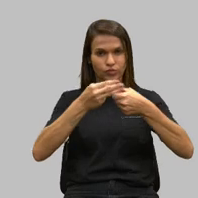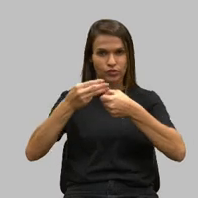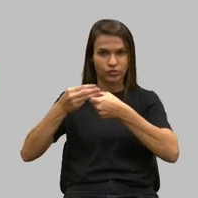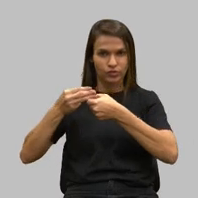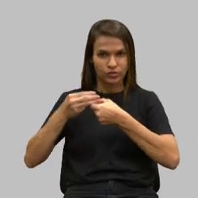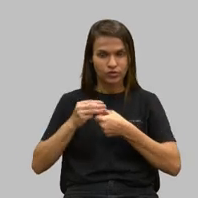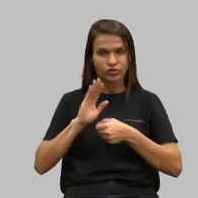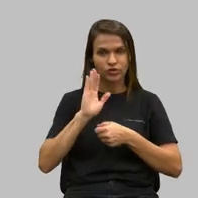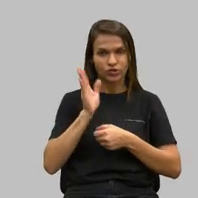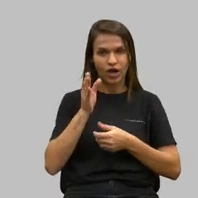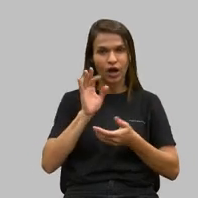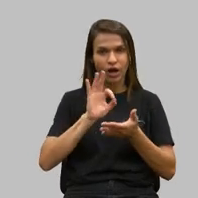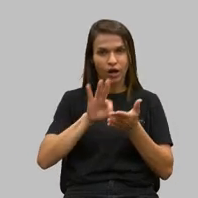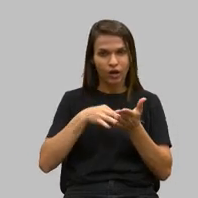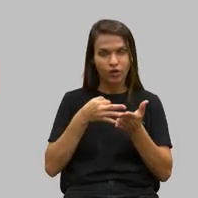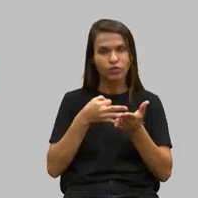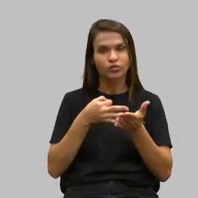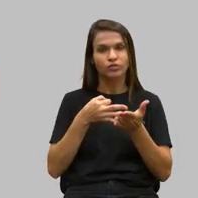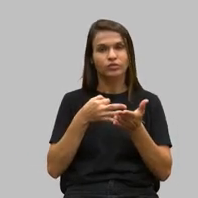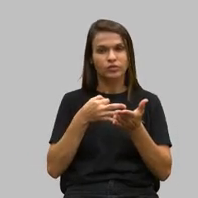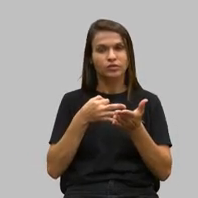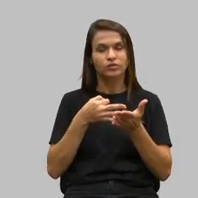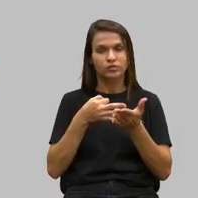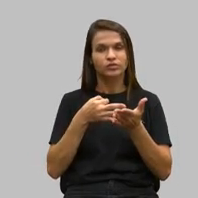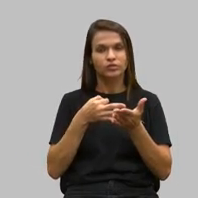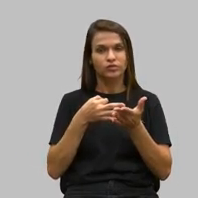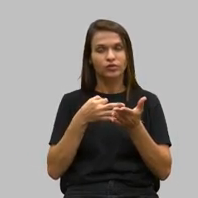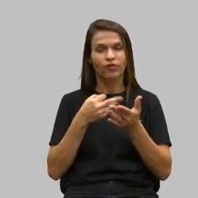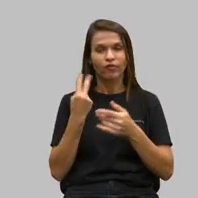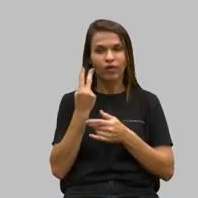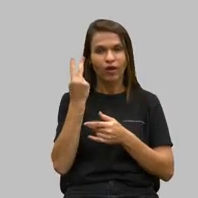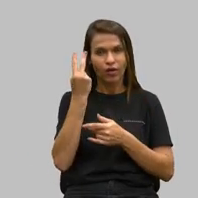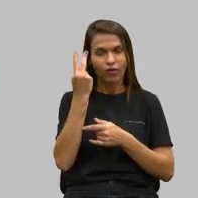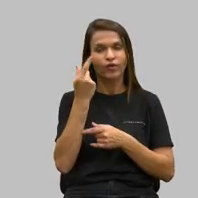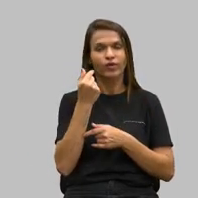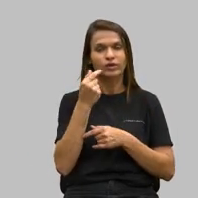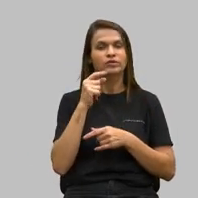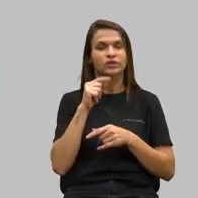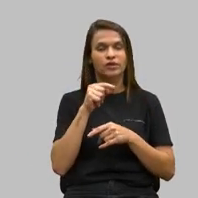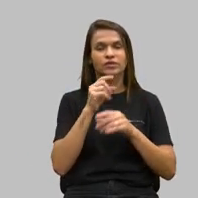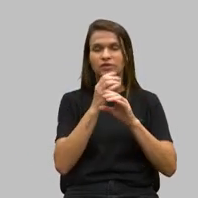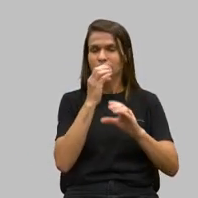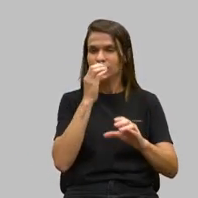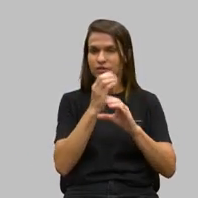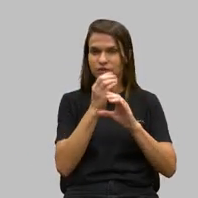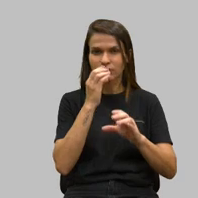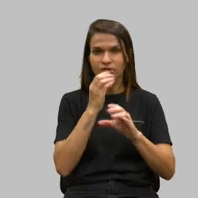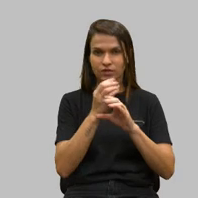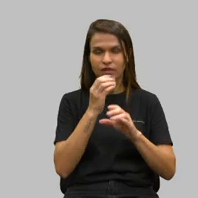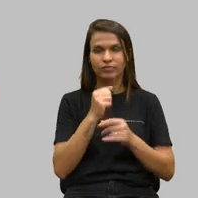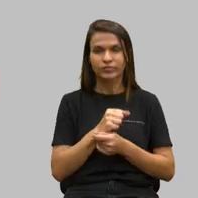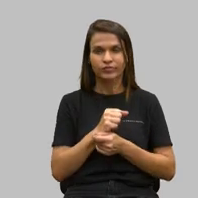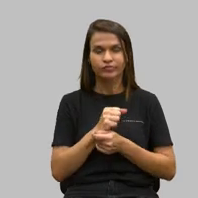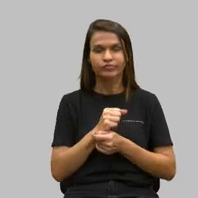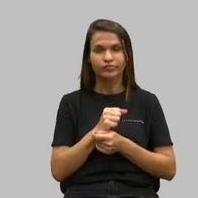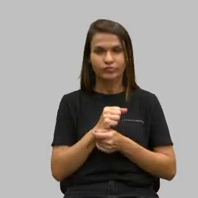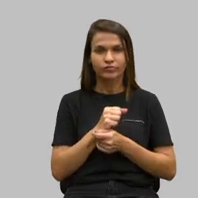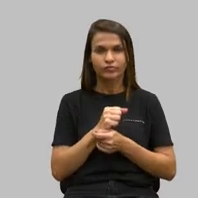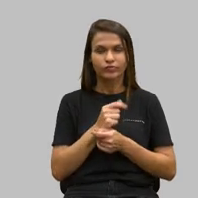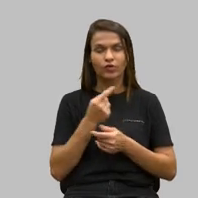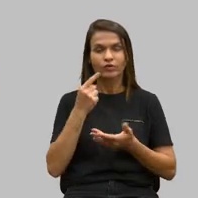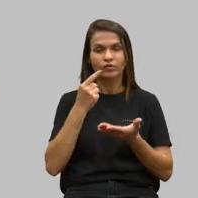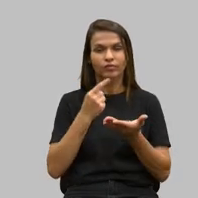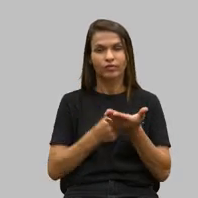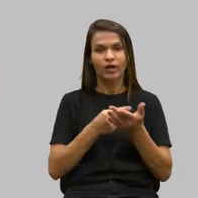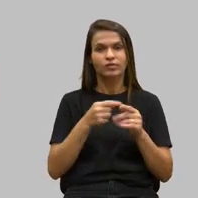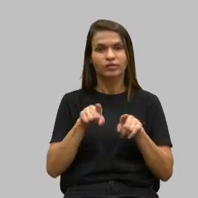contratem níveis reais de radioterapia e quimioterapia, não tendo extrapolamento. Então, vamos pactuar também